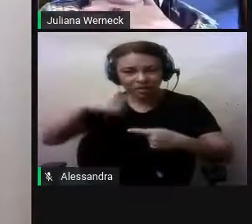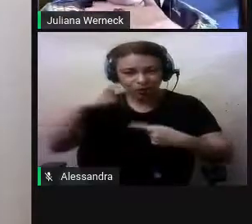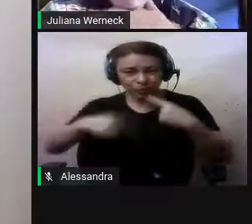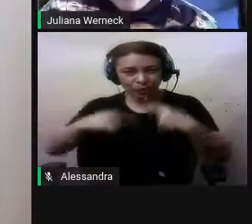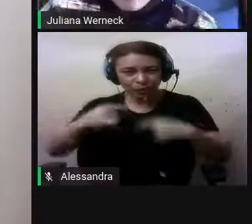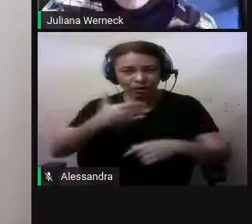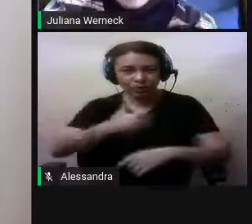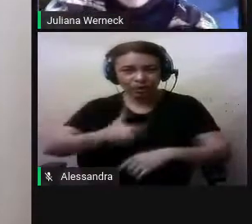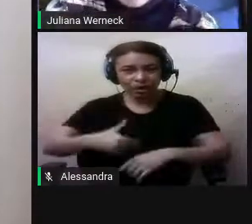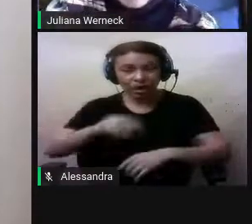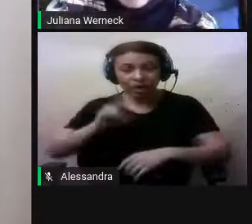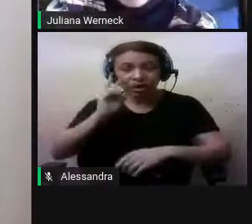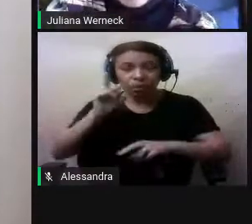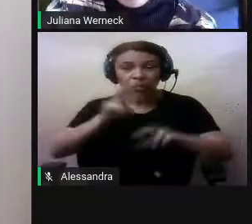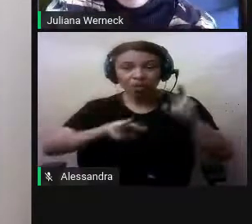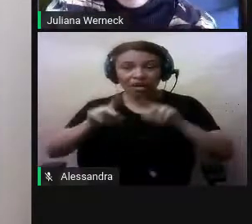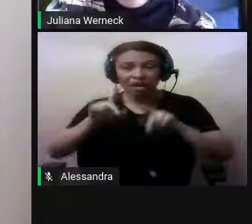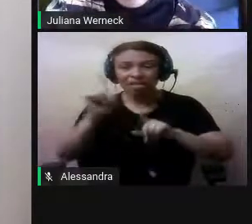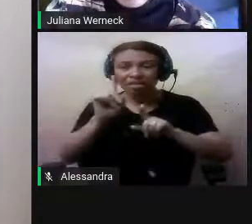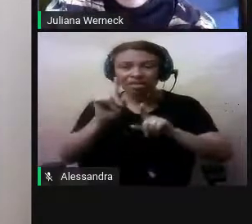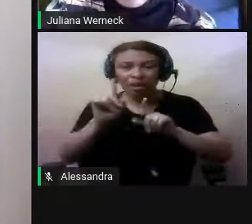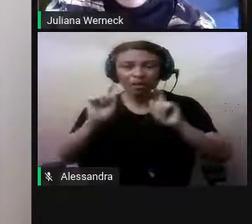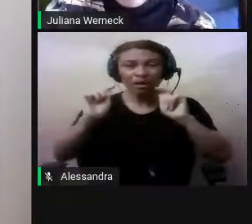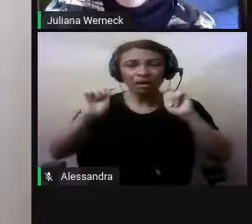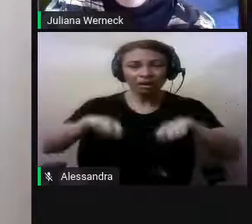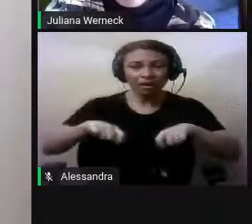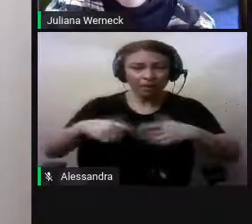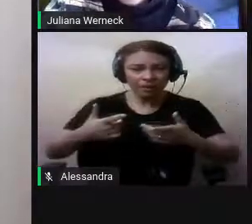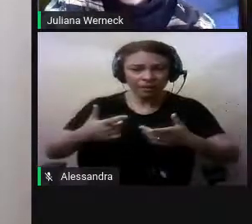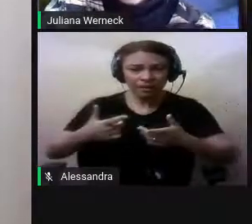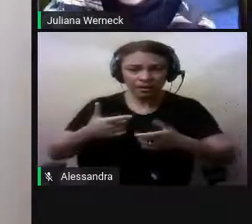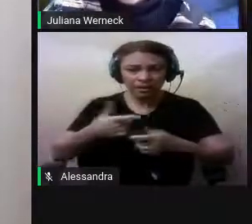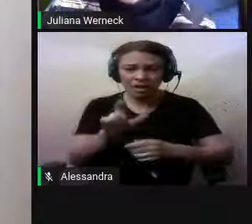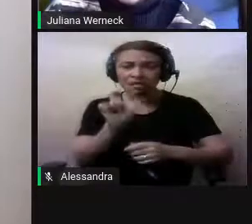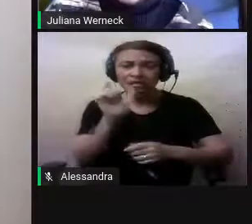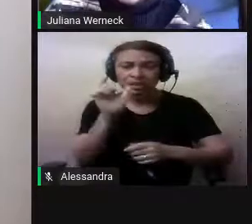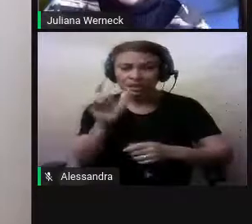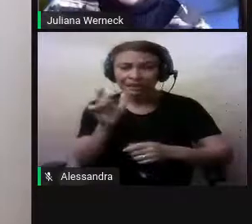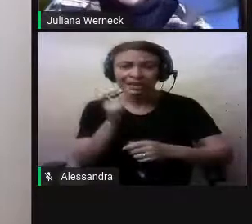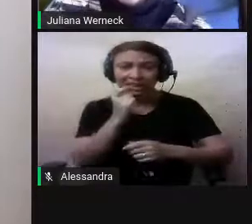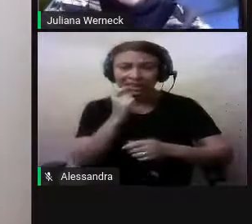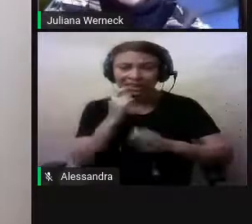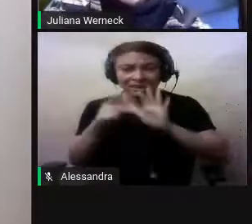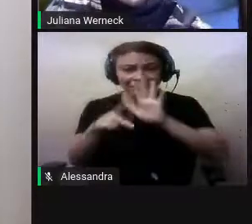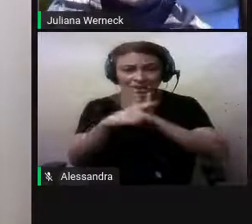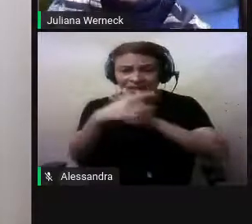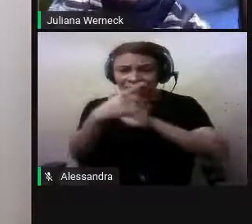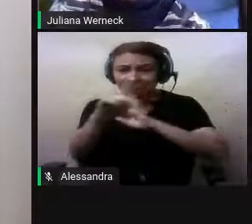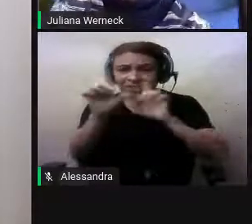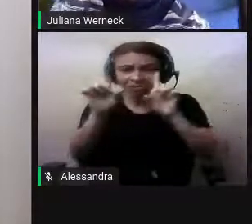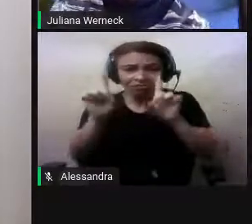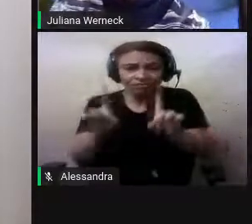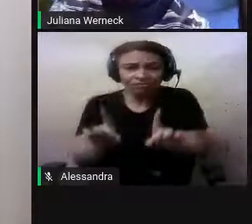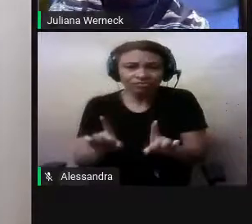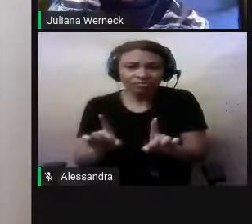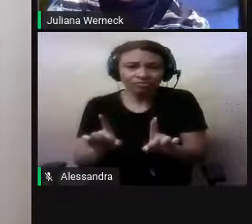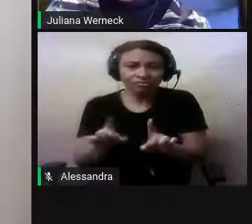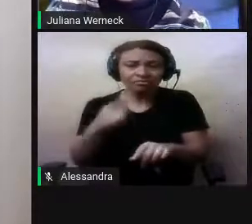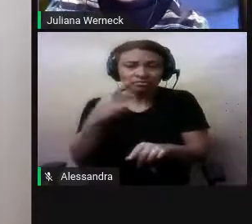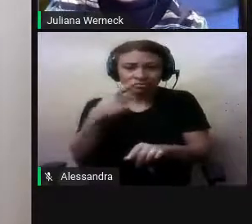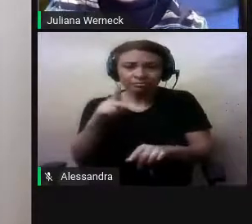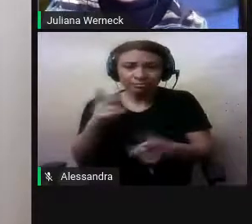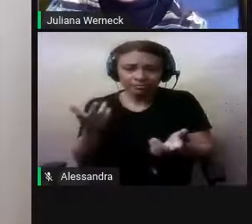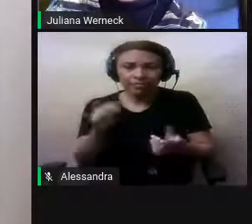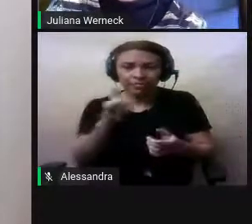não capacitista. Porque, por exemplo, tirar a carteira de motorista já é um direito que eu tinha, né? Era um direito que eu